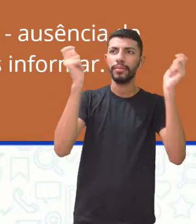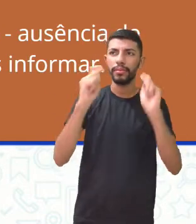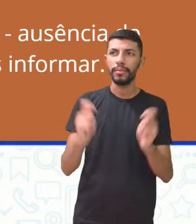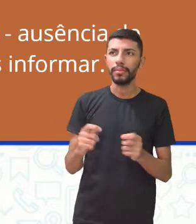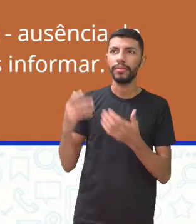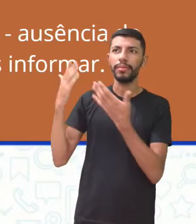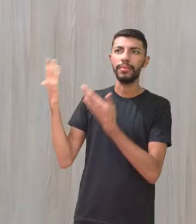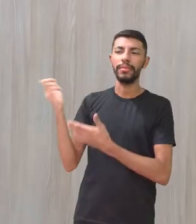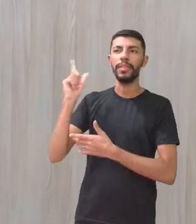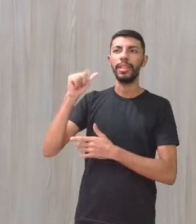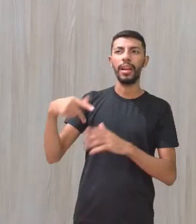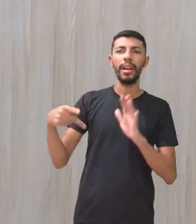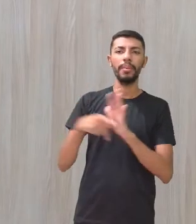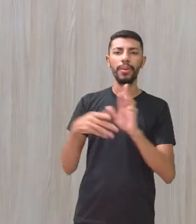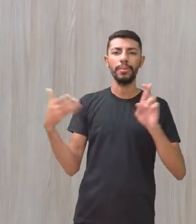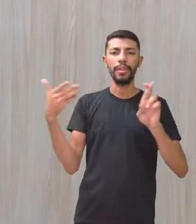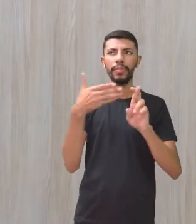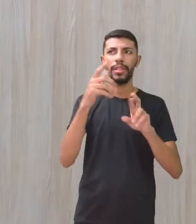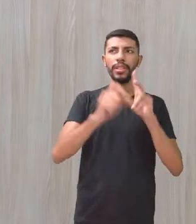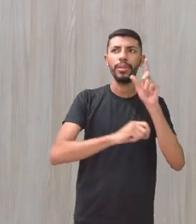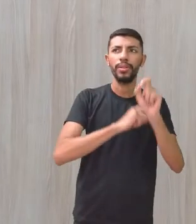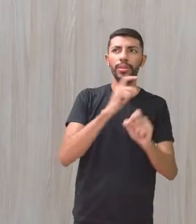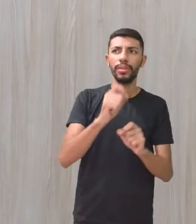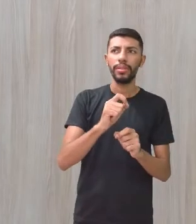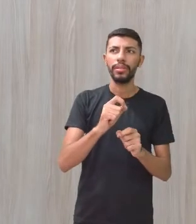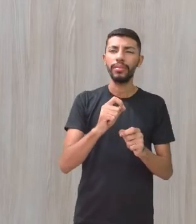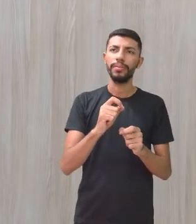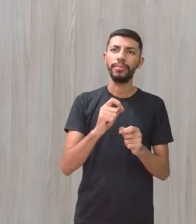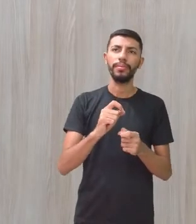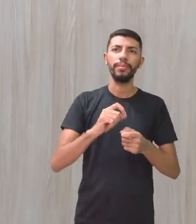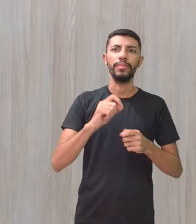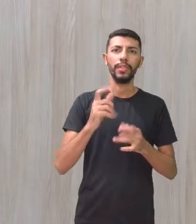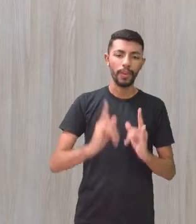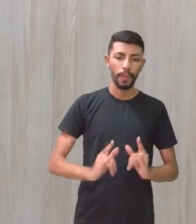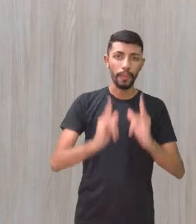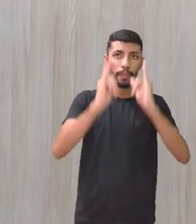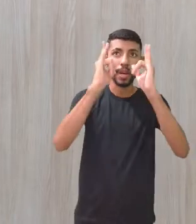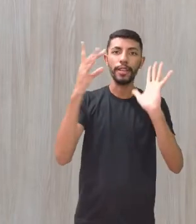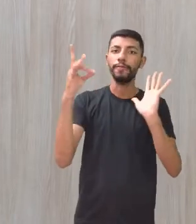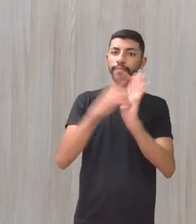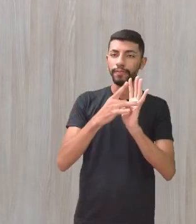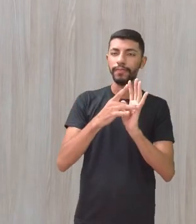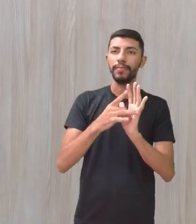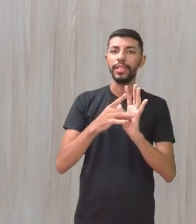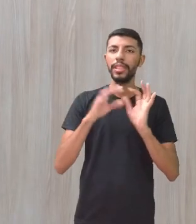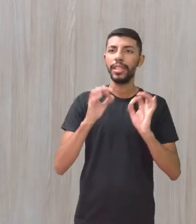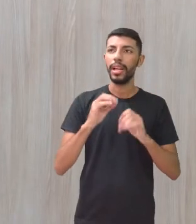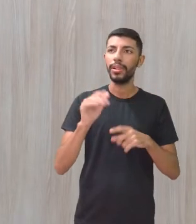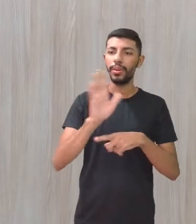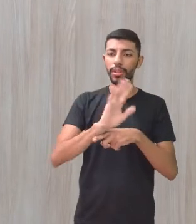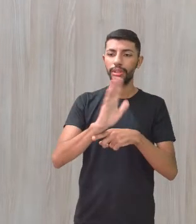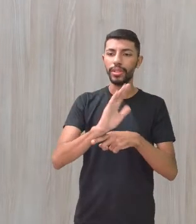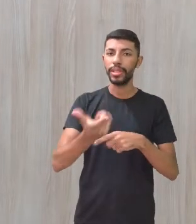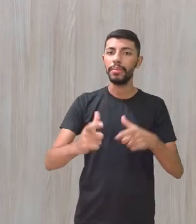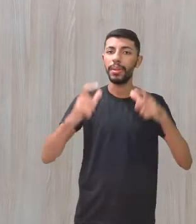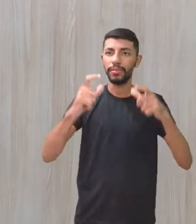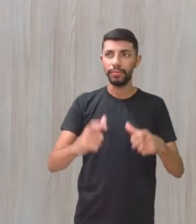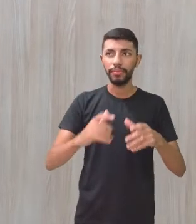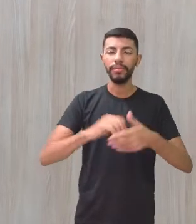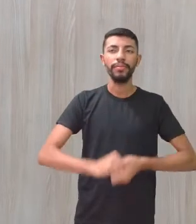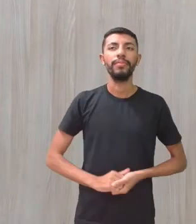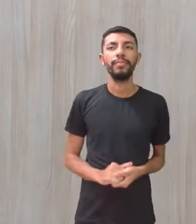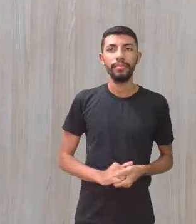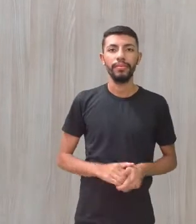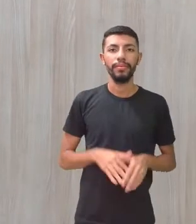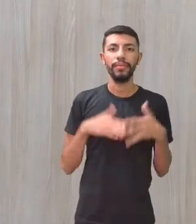ela faz referência ao prédio físico em que o cinema está localizado, tá certo?